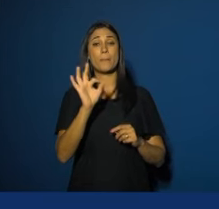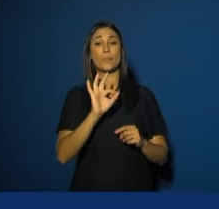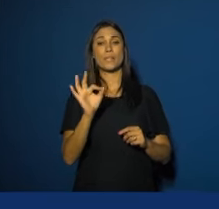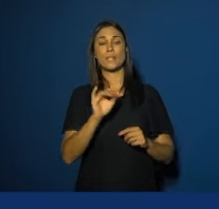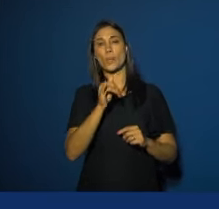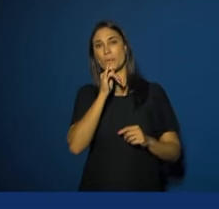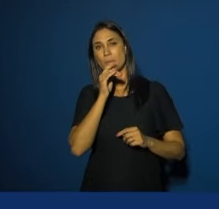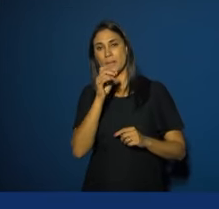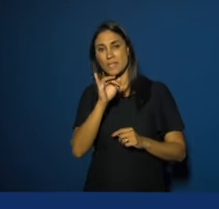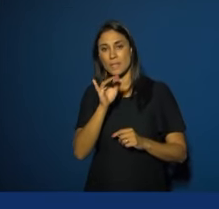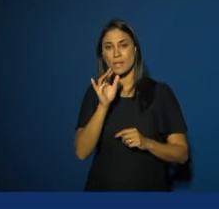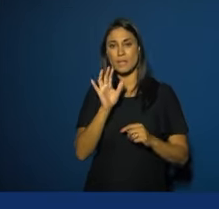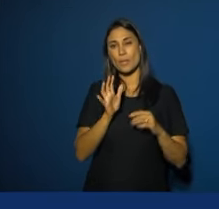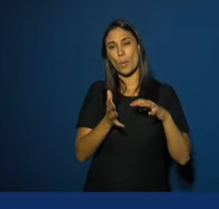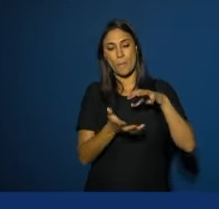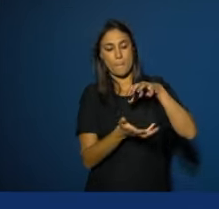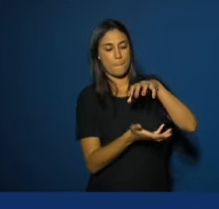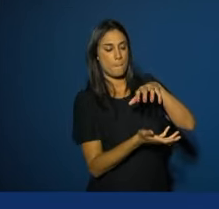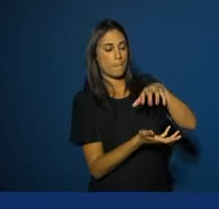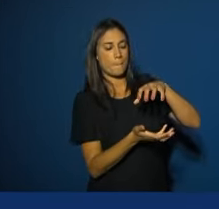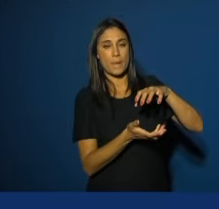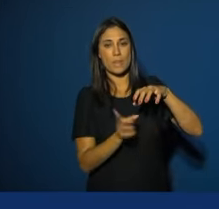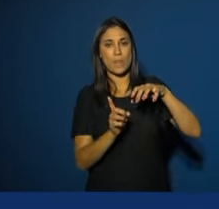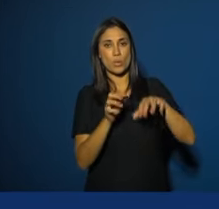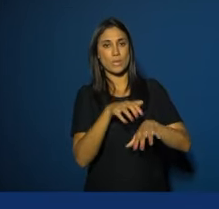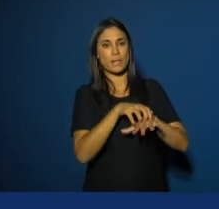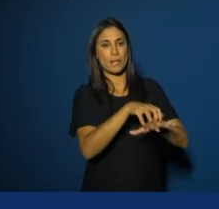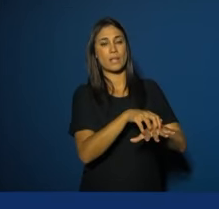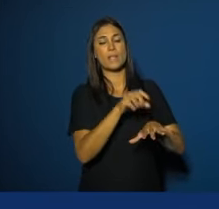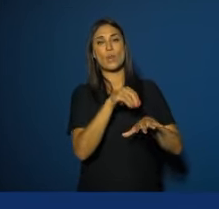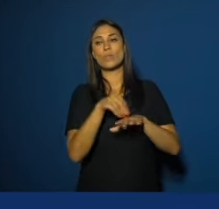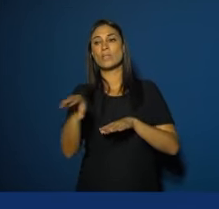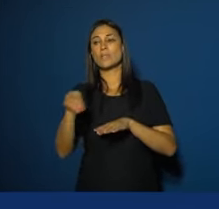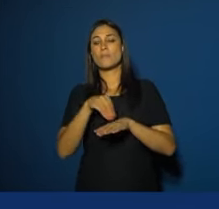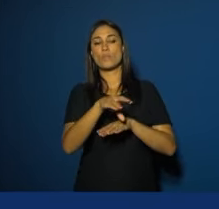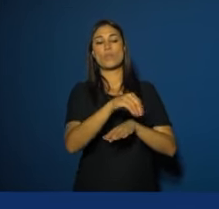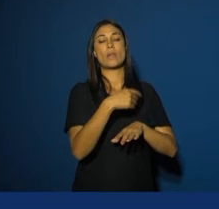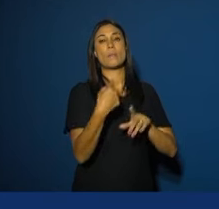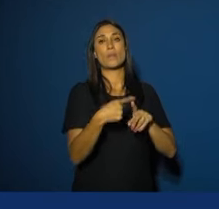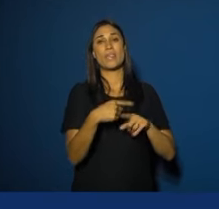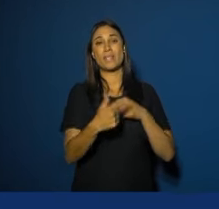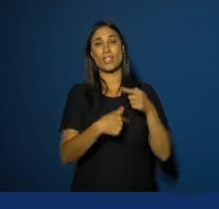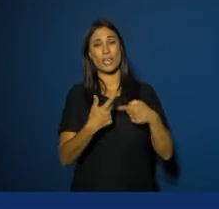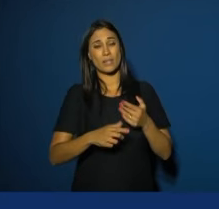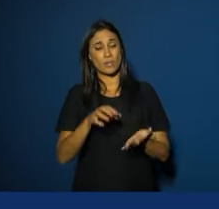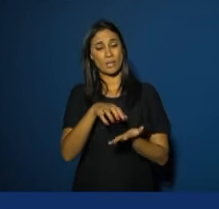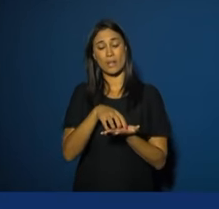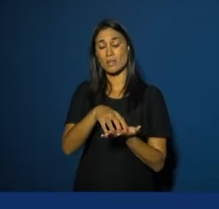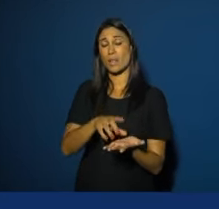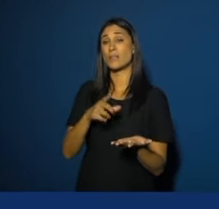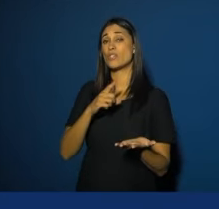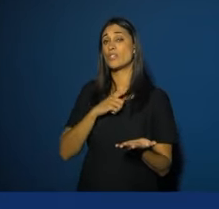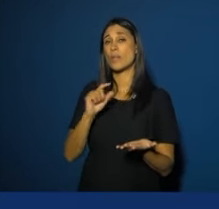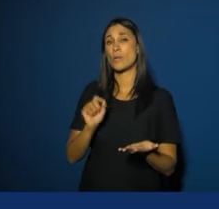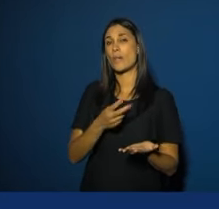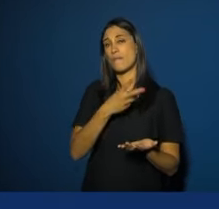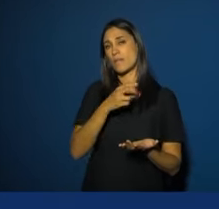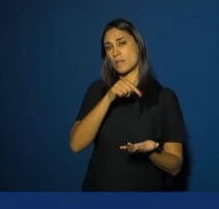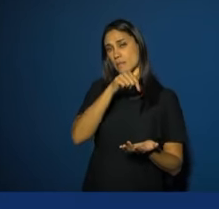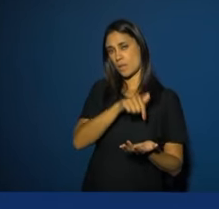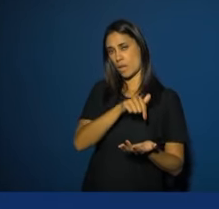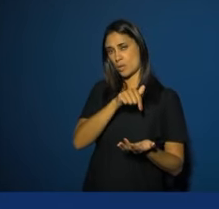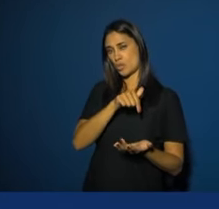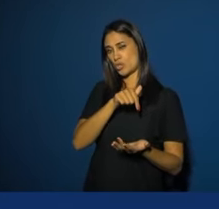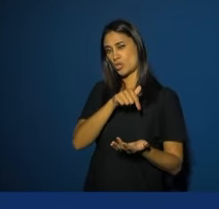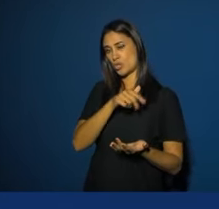você considerar que ele só mede a geração centralizada e não coloca a geração distribuída, porque na geração centralizada nós temos